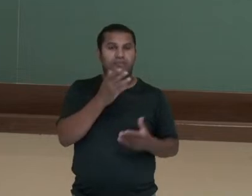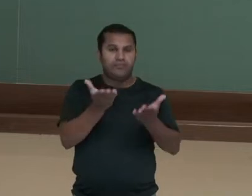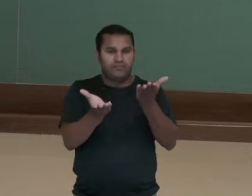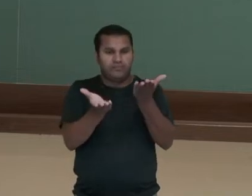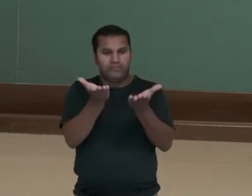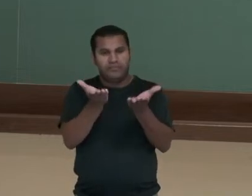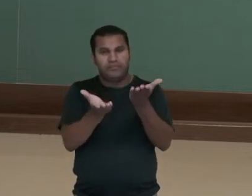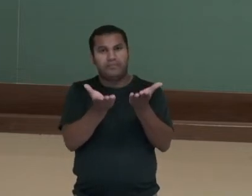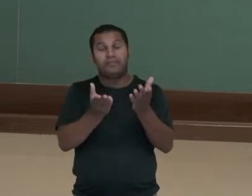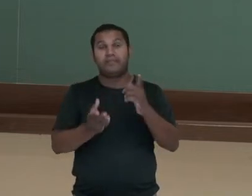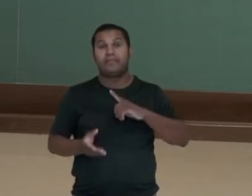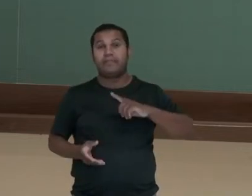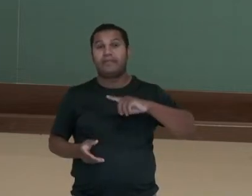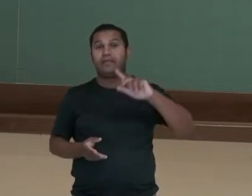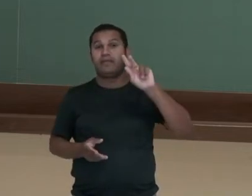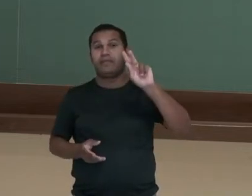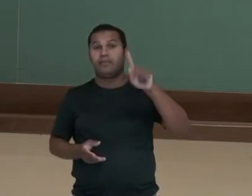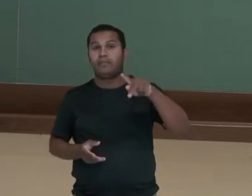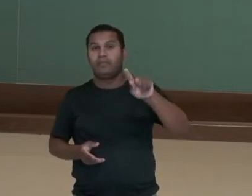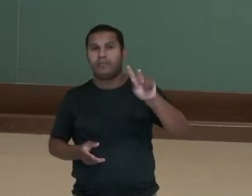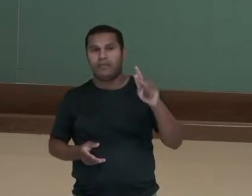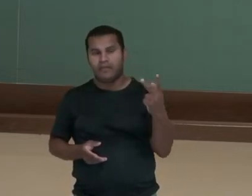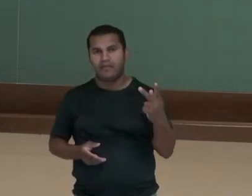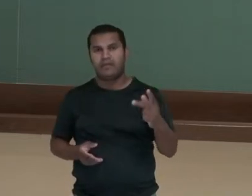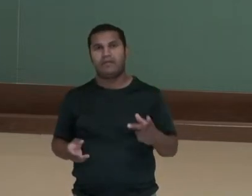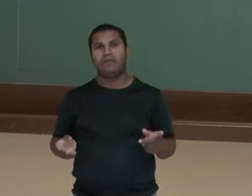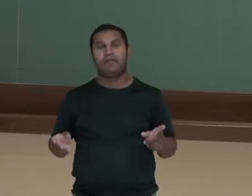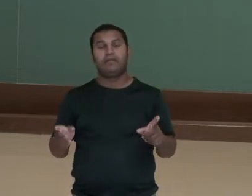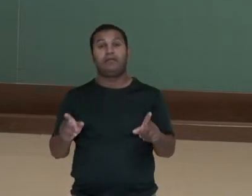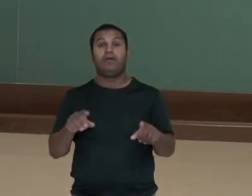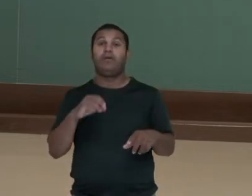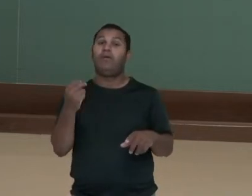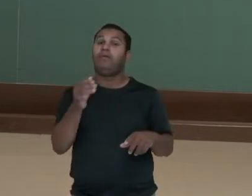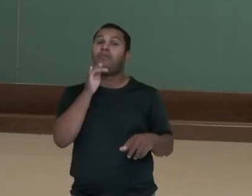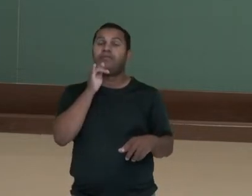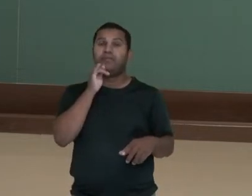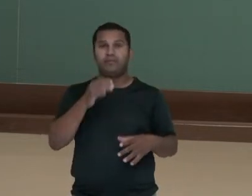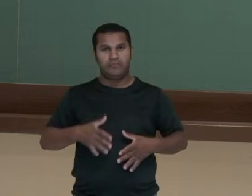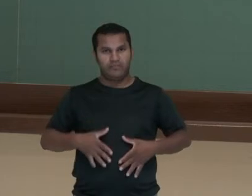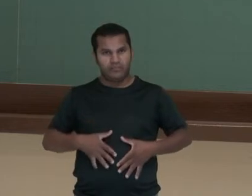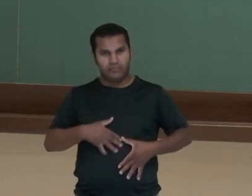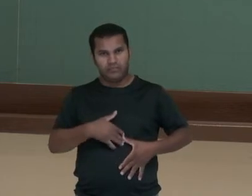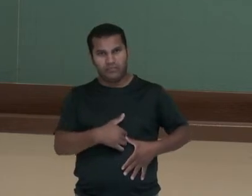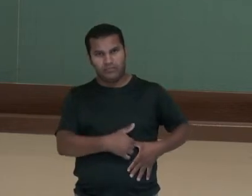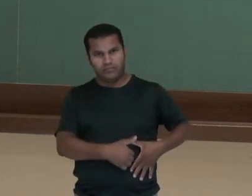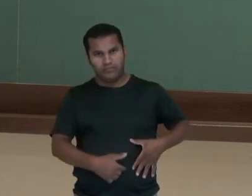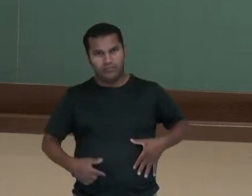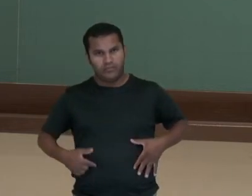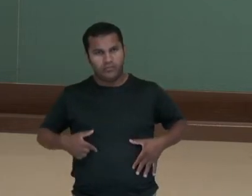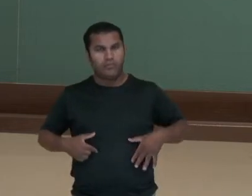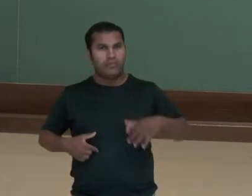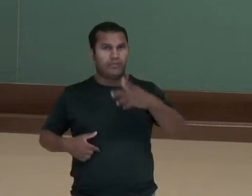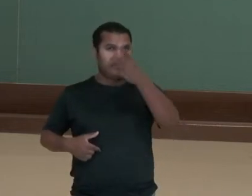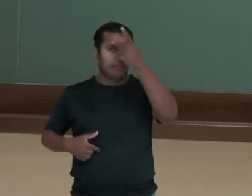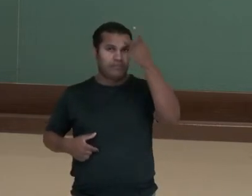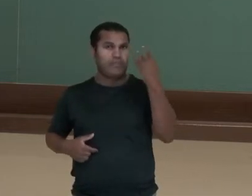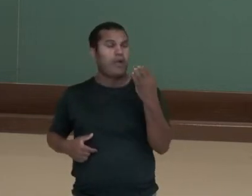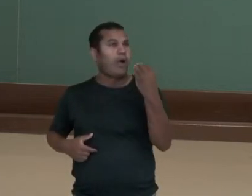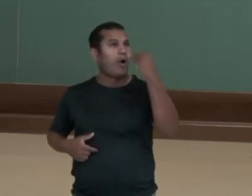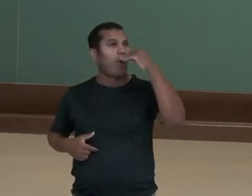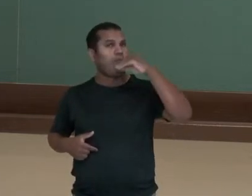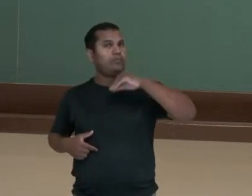ele é ácido. Ele tem que ser ácido para digerir os nutrientes. Se ele estiver mais básico, com pH mais